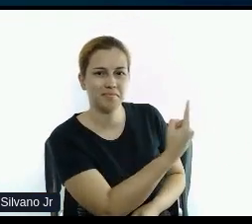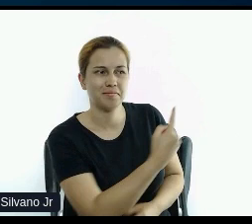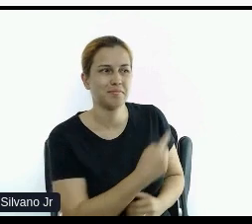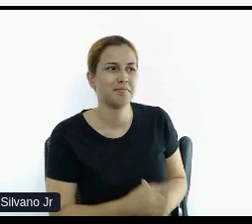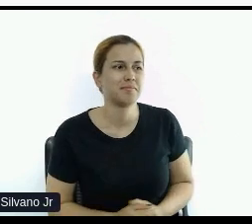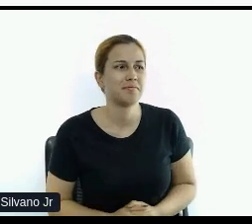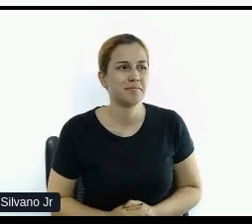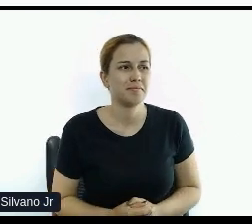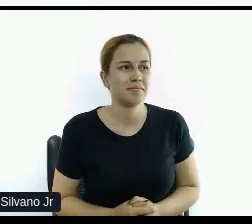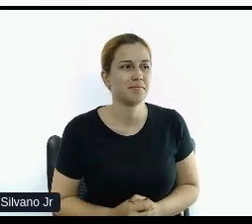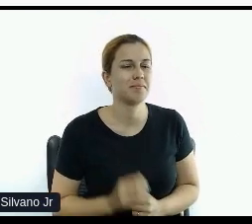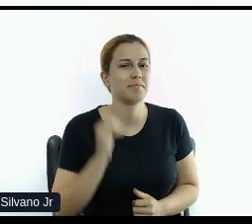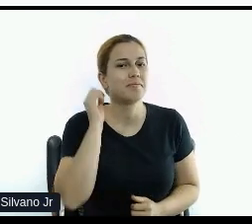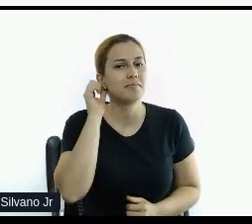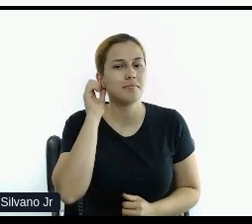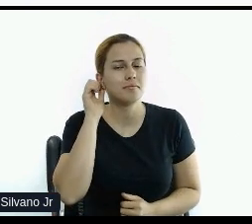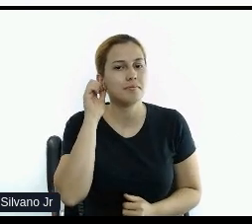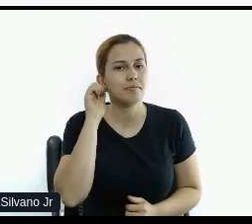meu slide.